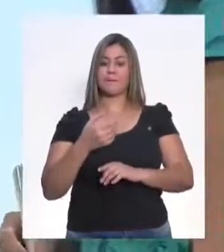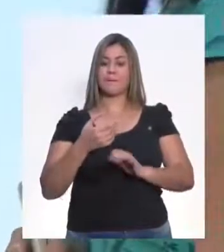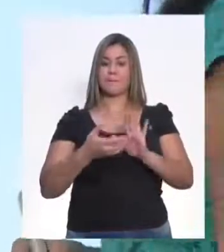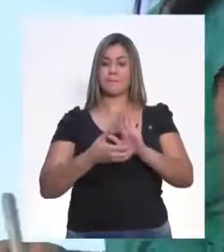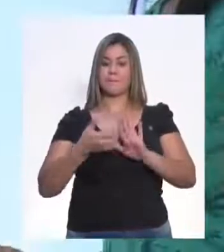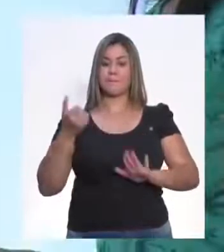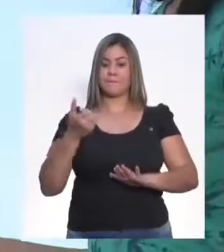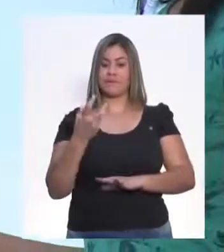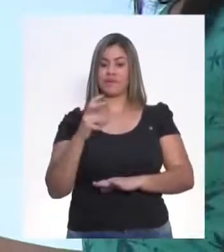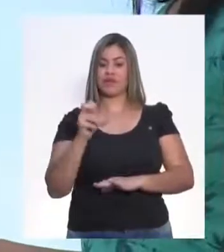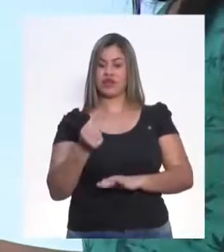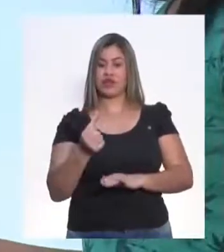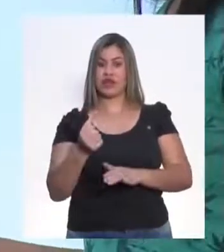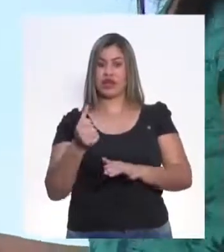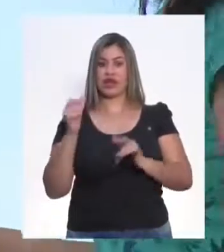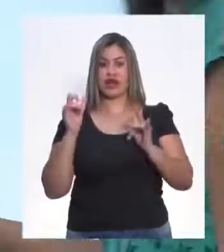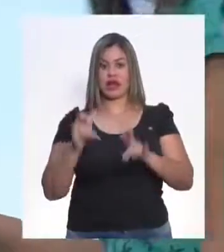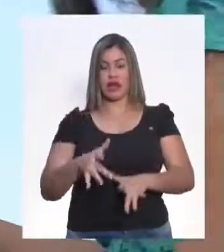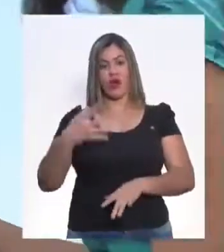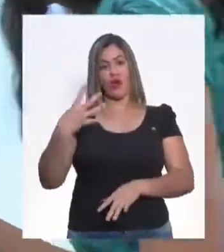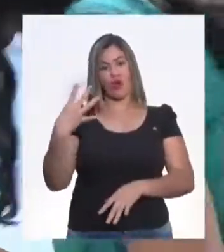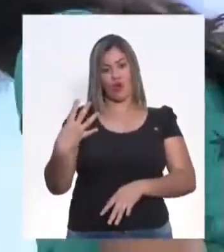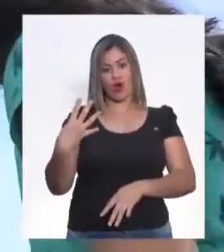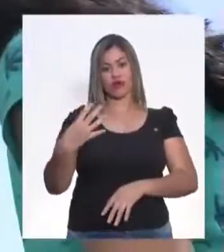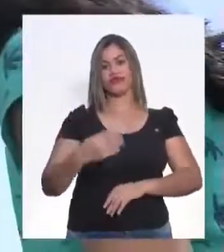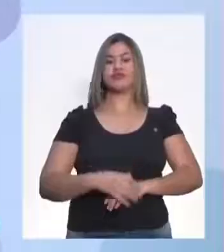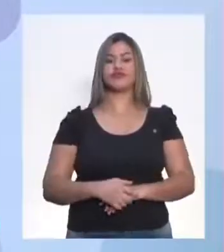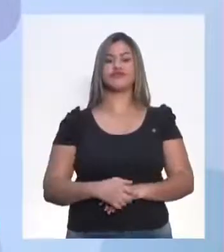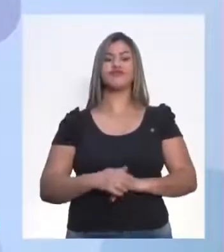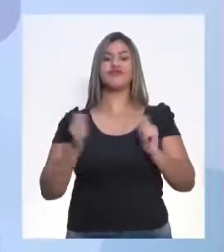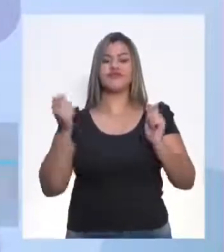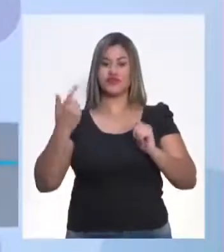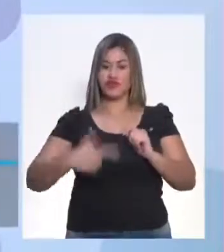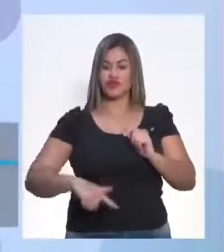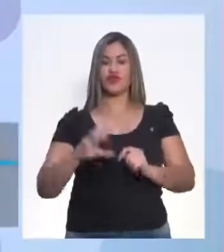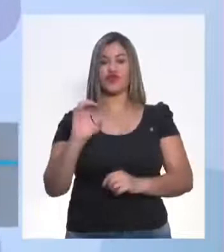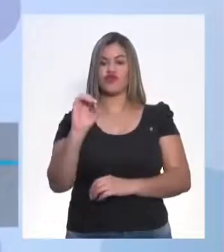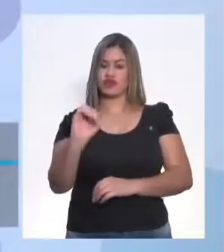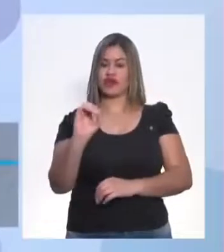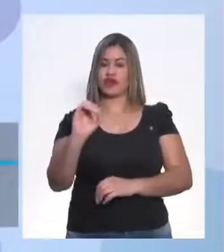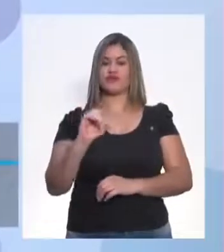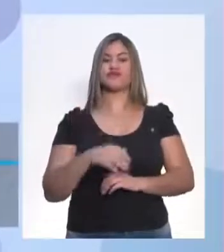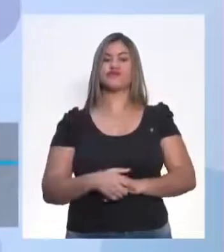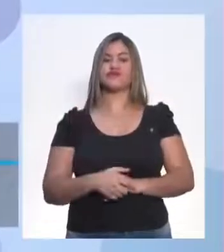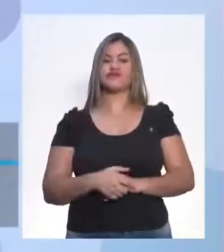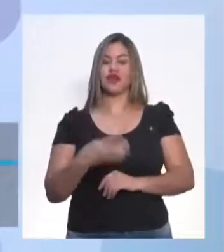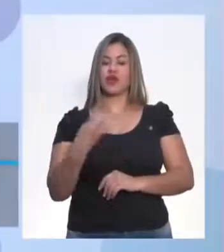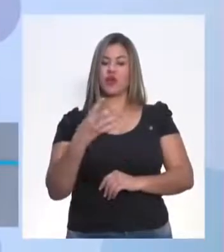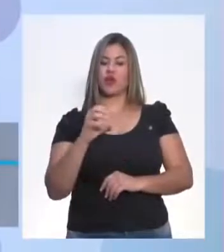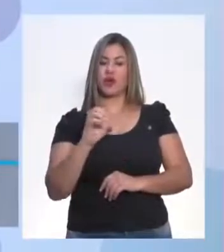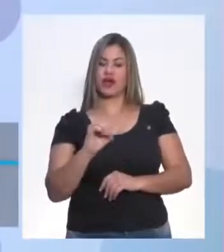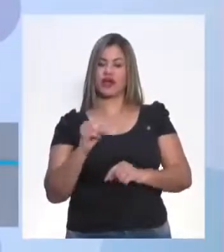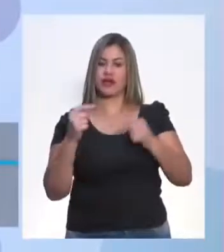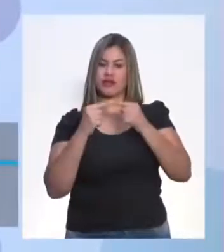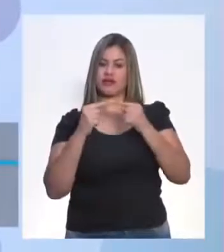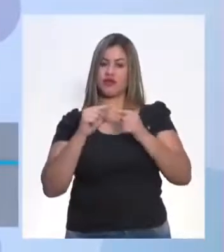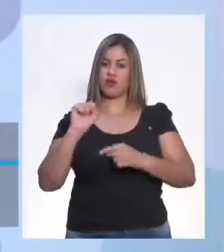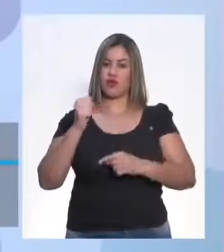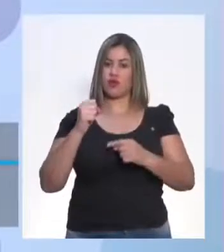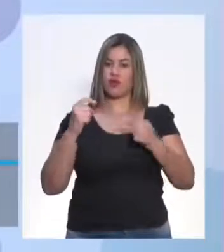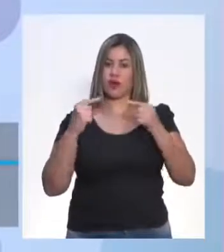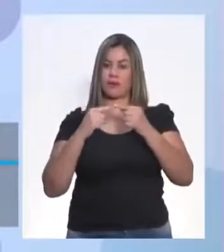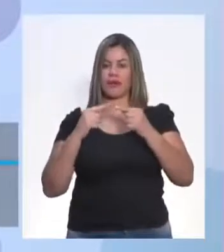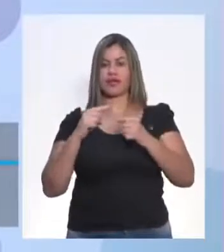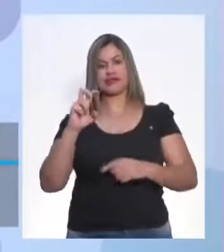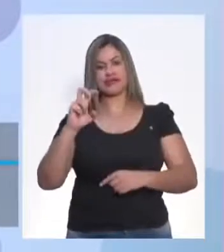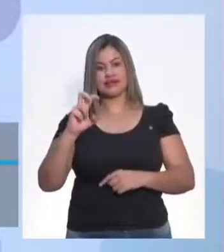Para 60, 4. A vírgula me dá direito a pôr um 0. 40. 40 na tabuada do 8 é